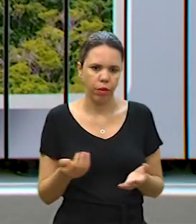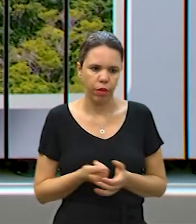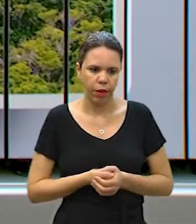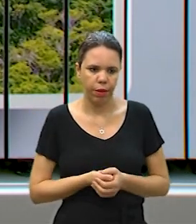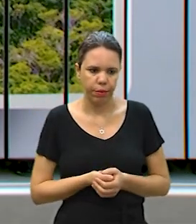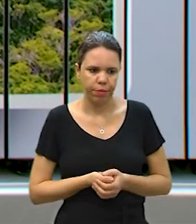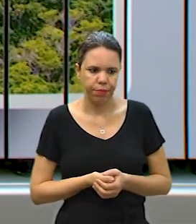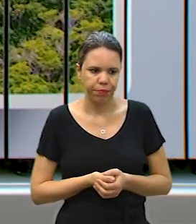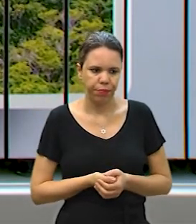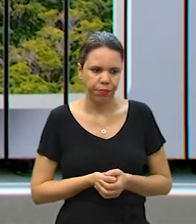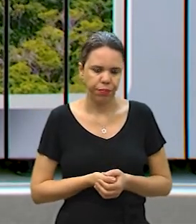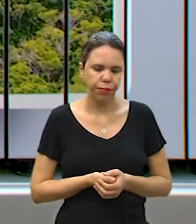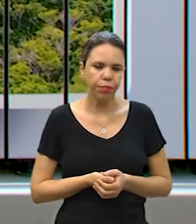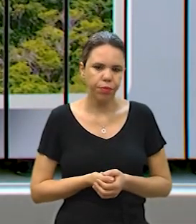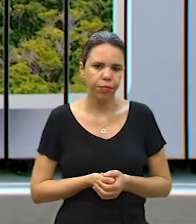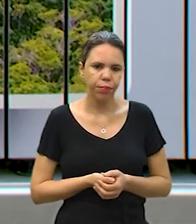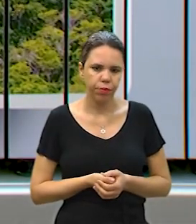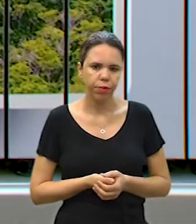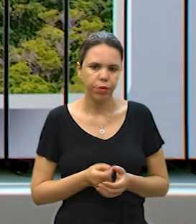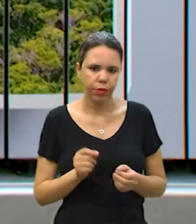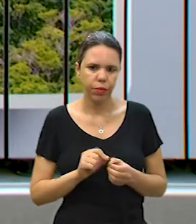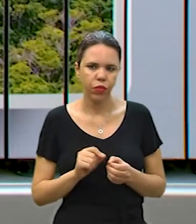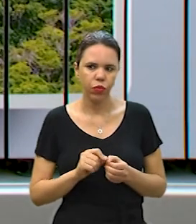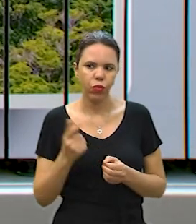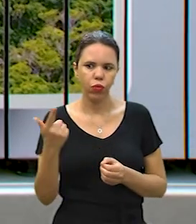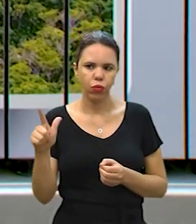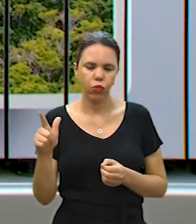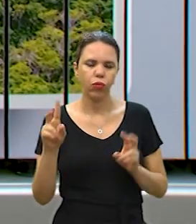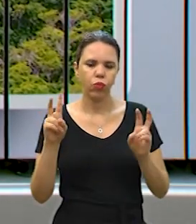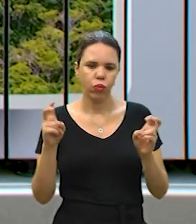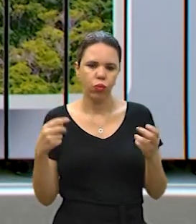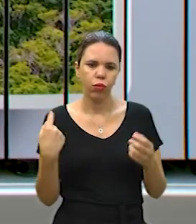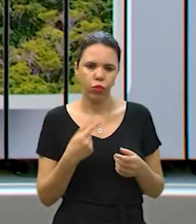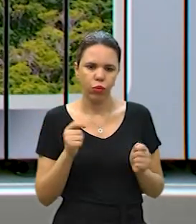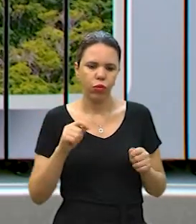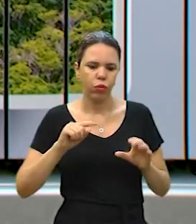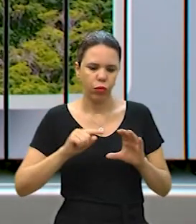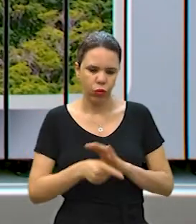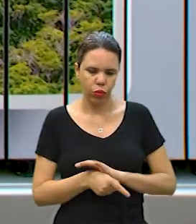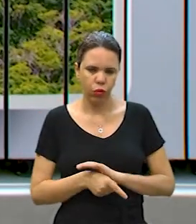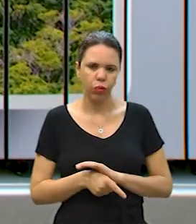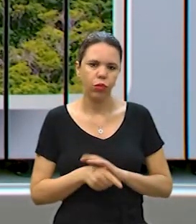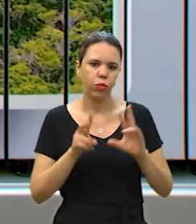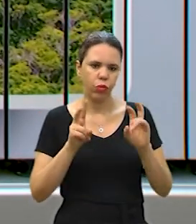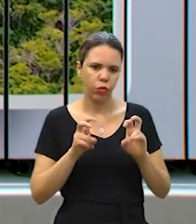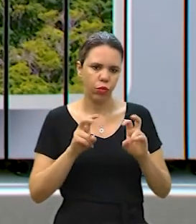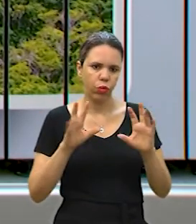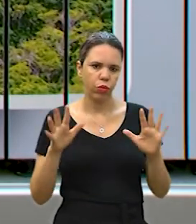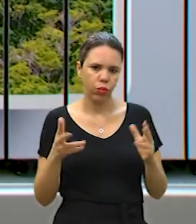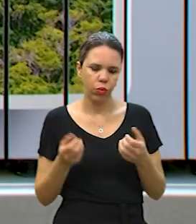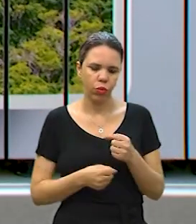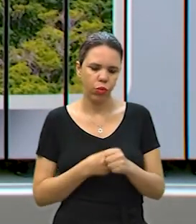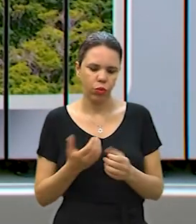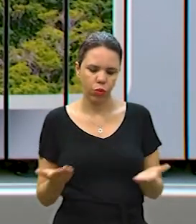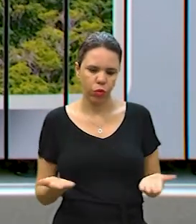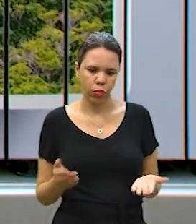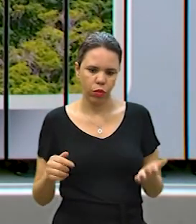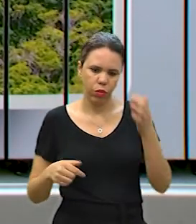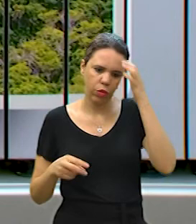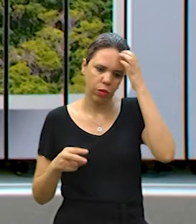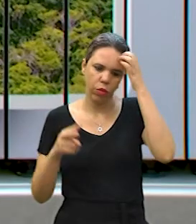É importante realizar outros, que nós possamos aprofundar esse tema, sobretudo esse ano, que, lembrando aqui,